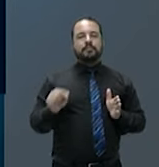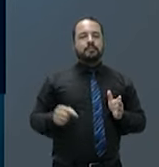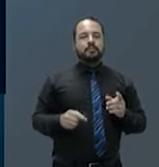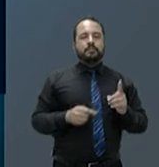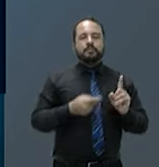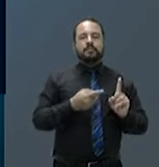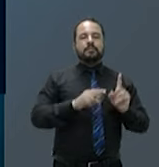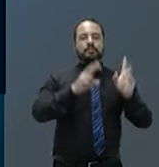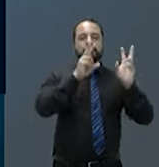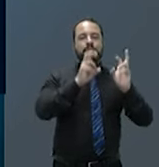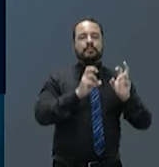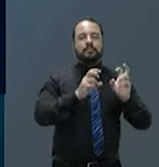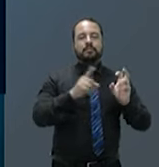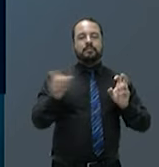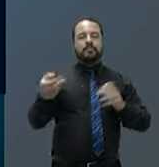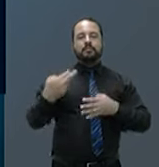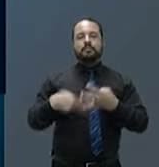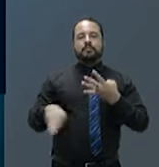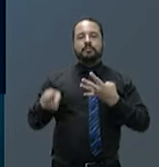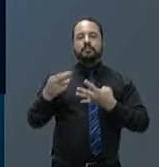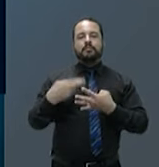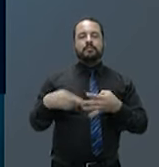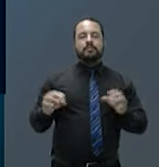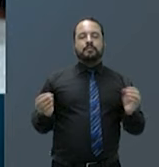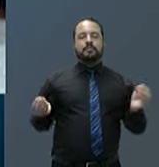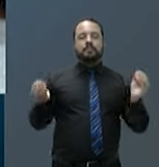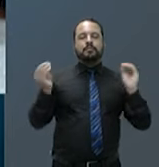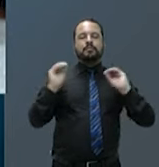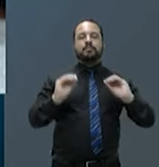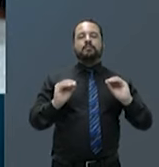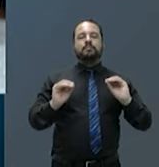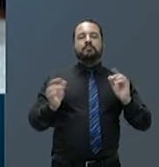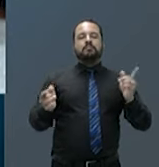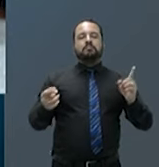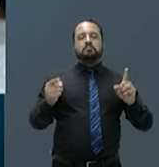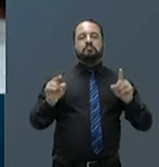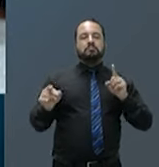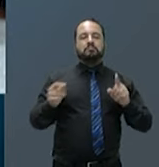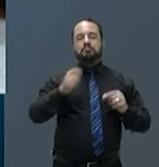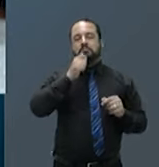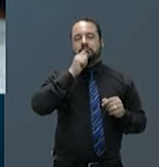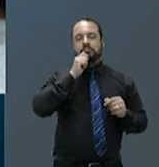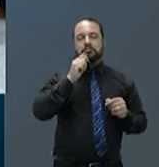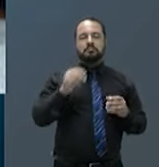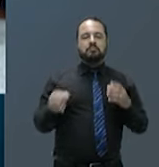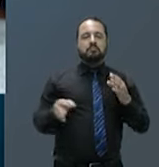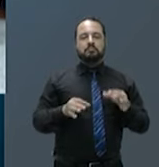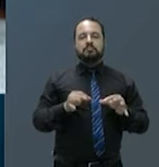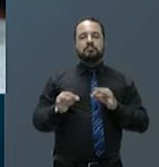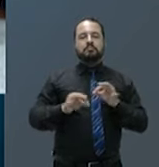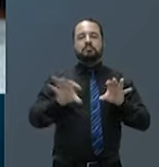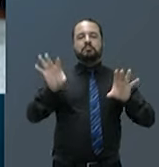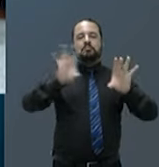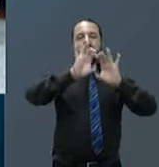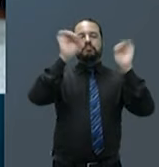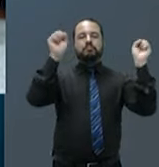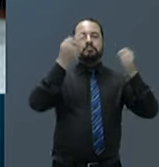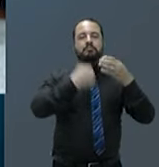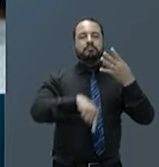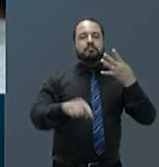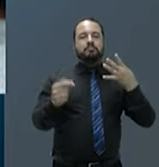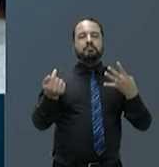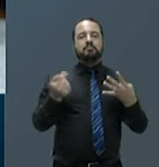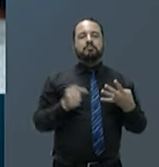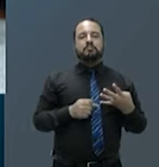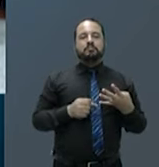tema e o recurso em questão, não há na legislação processual mecanismo que autorize o tribunal de origem a se indicar